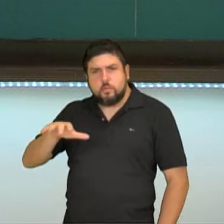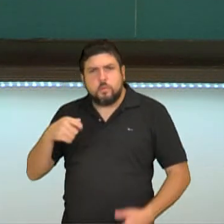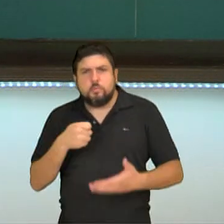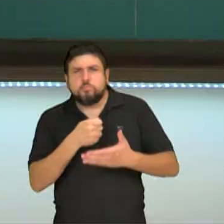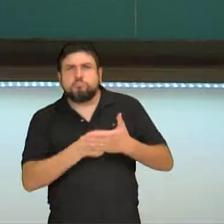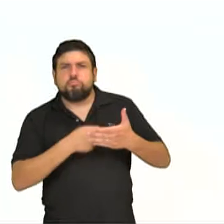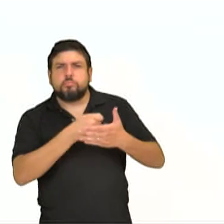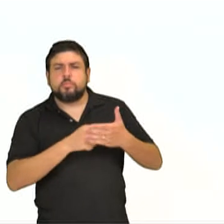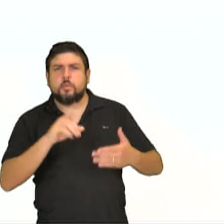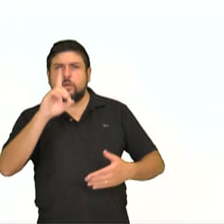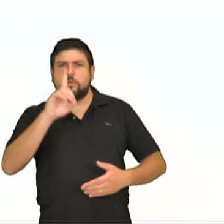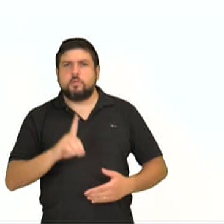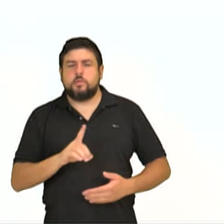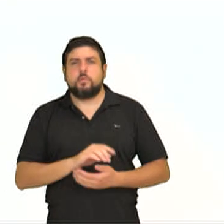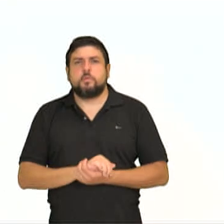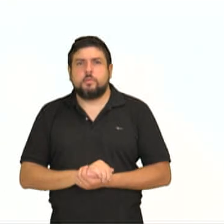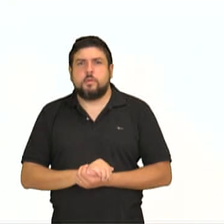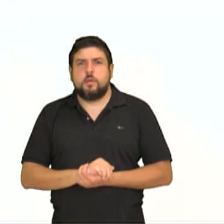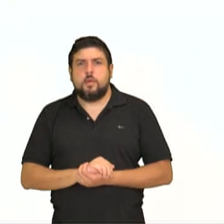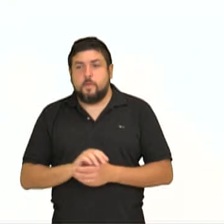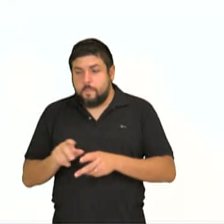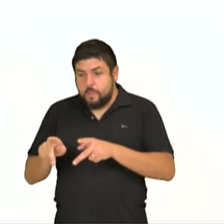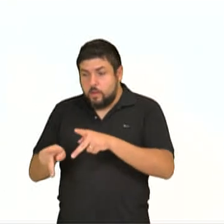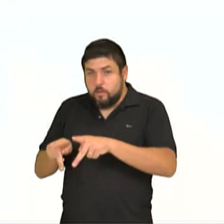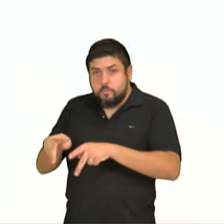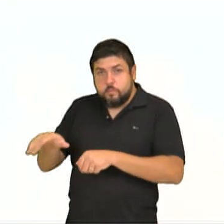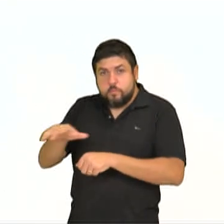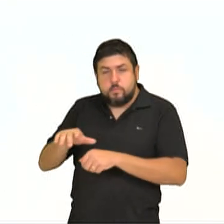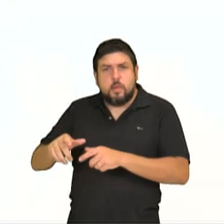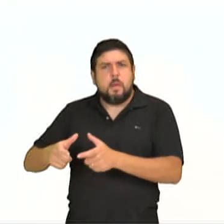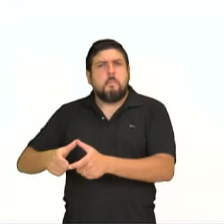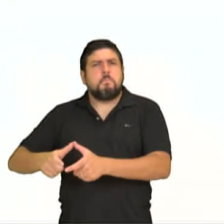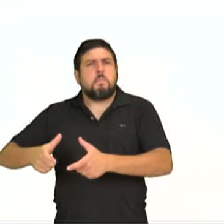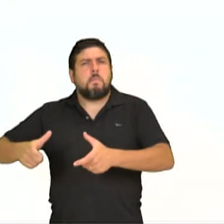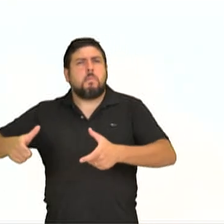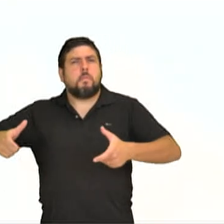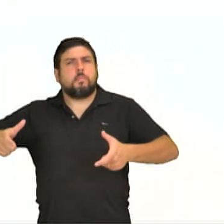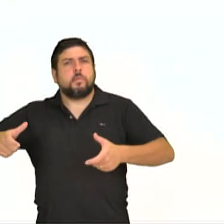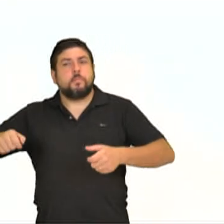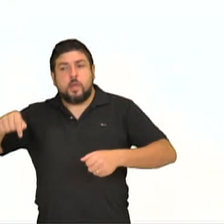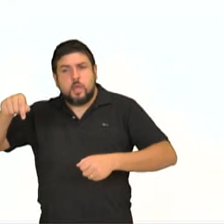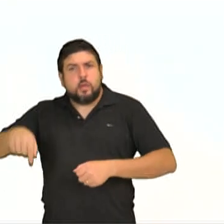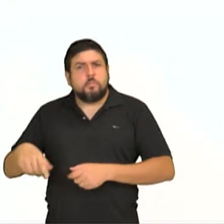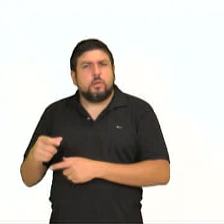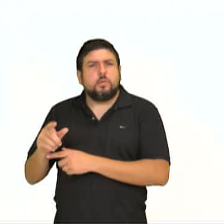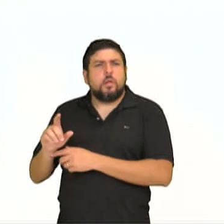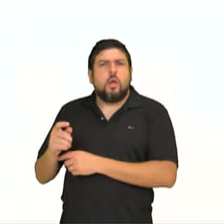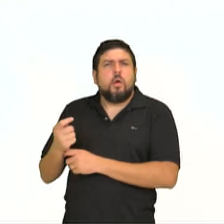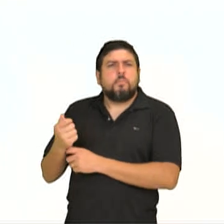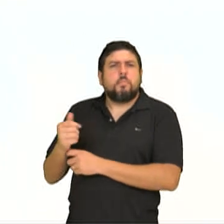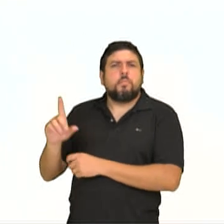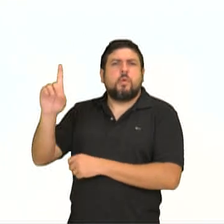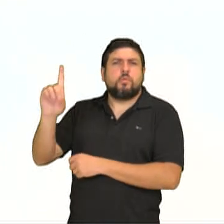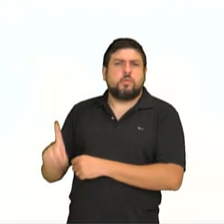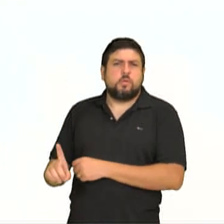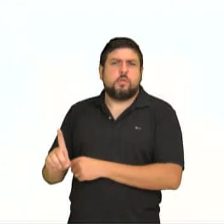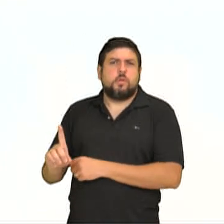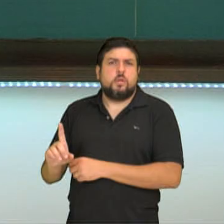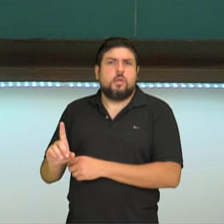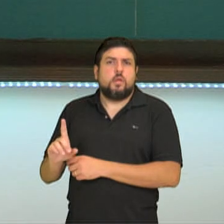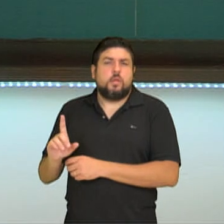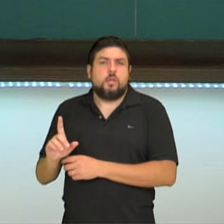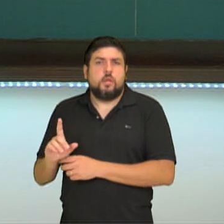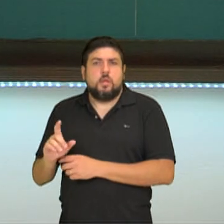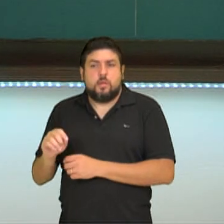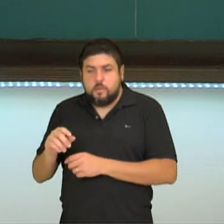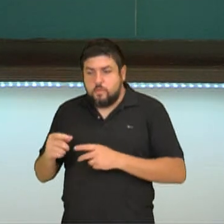período. Eles vão passar a reivindicar porque eles eram a maioria da população e eles tinham menos direitos muito menores do que